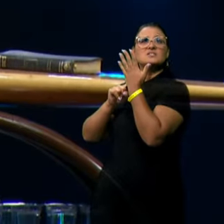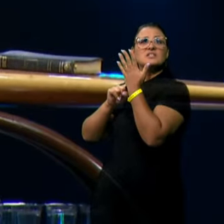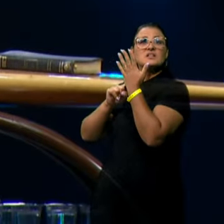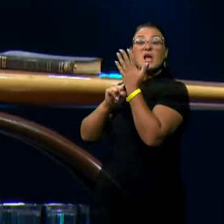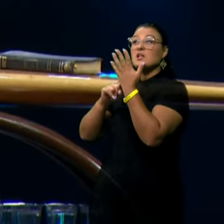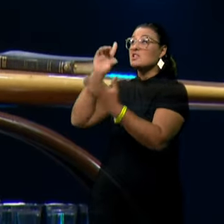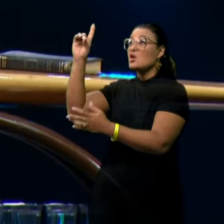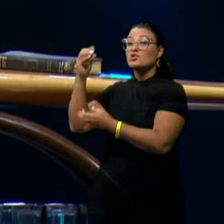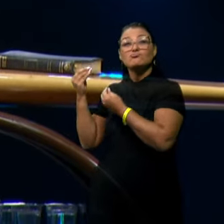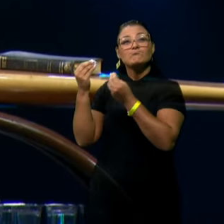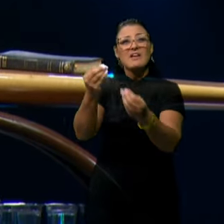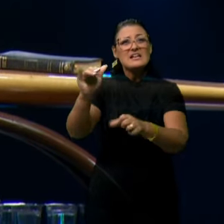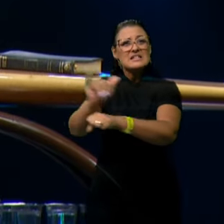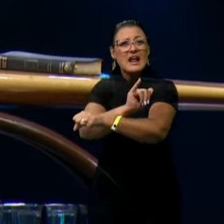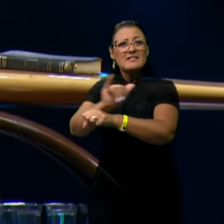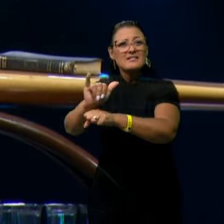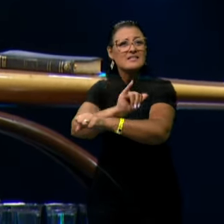casa